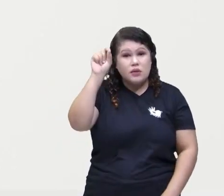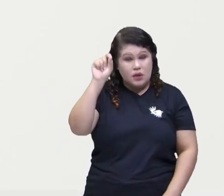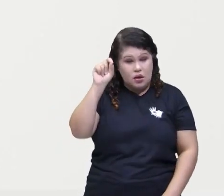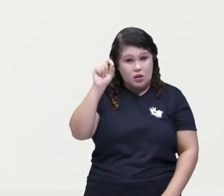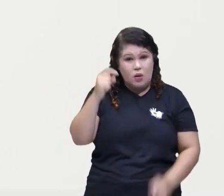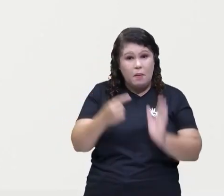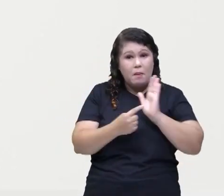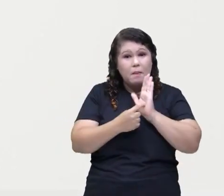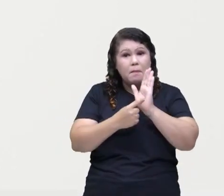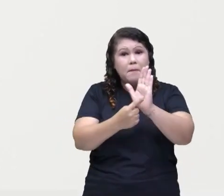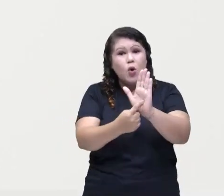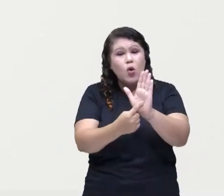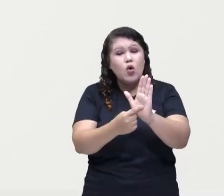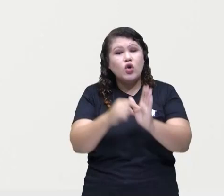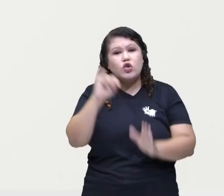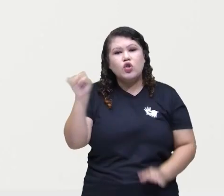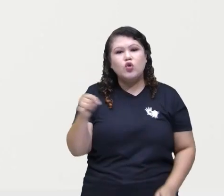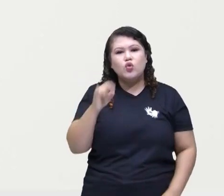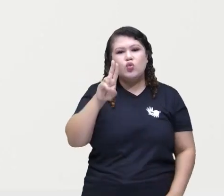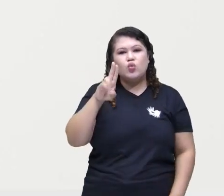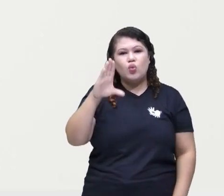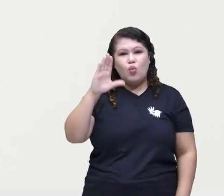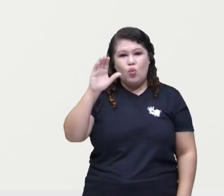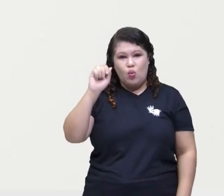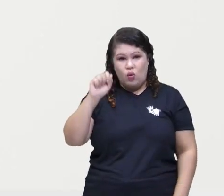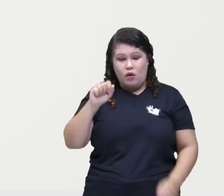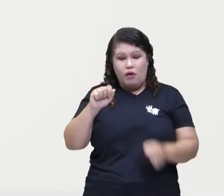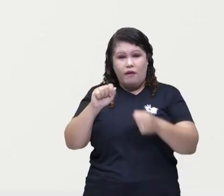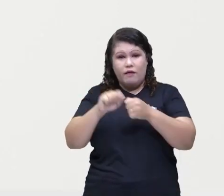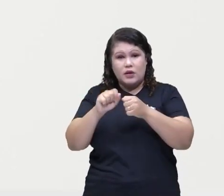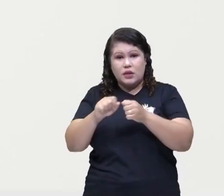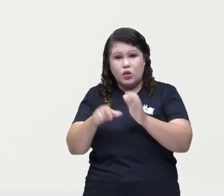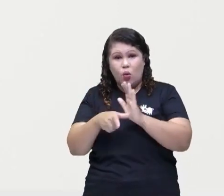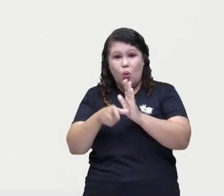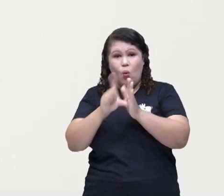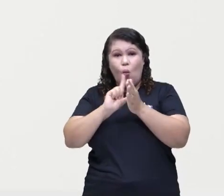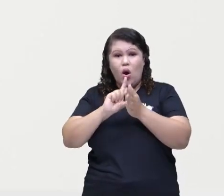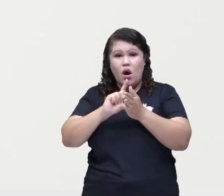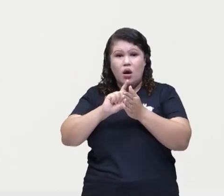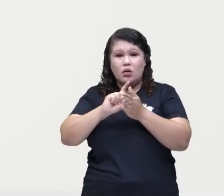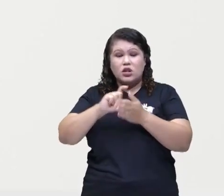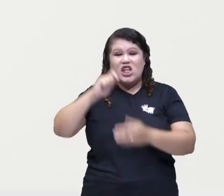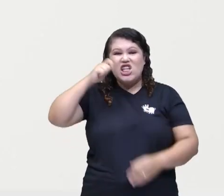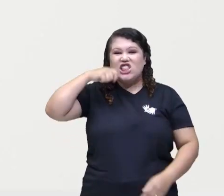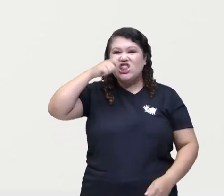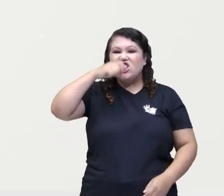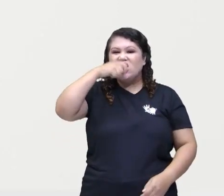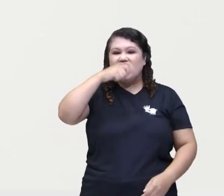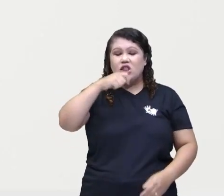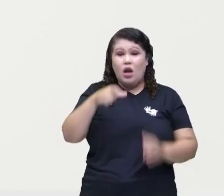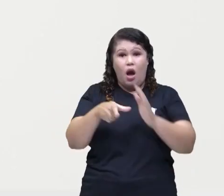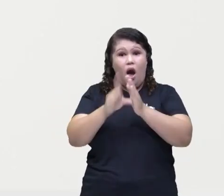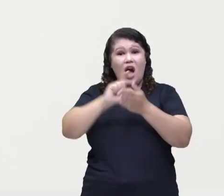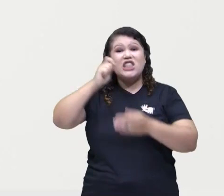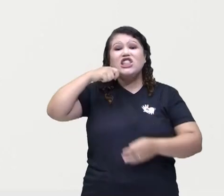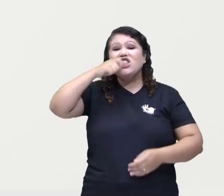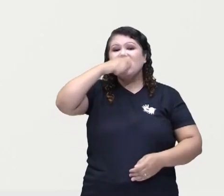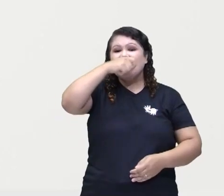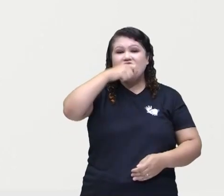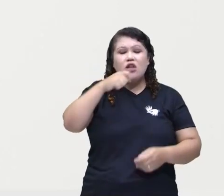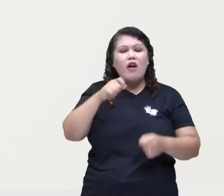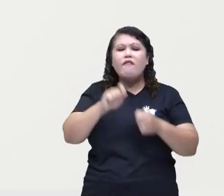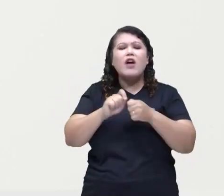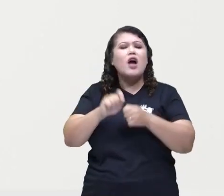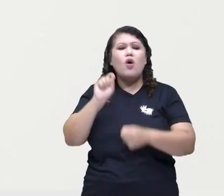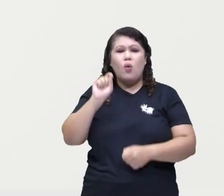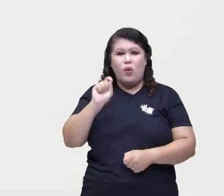alternativas representa o que fez Juca antes de começar a escovar os dentes. É